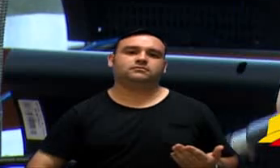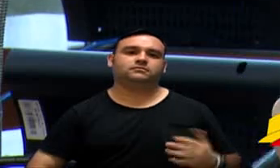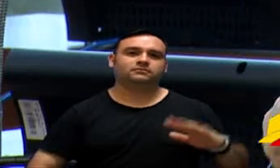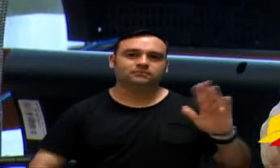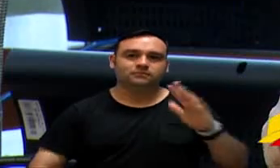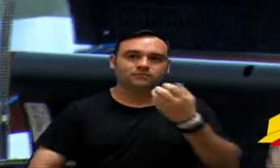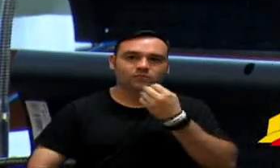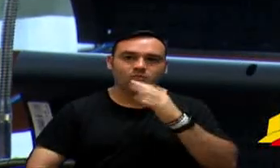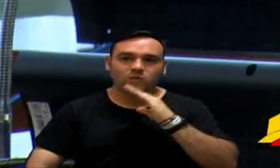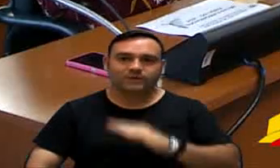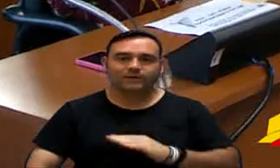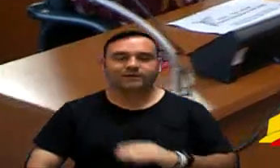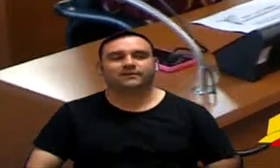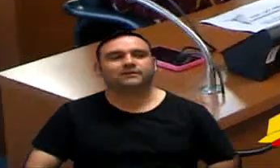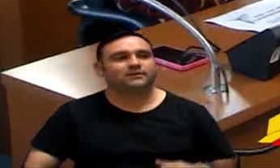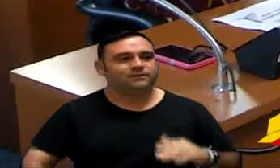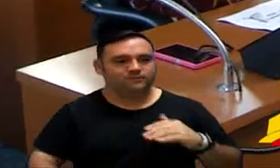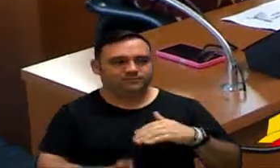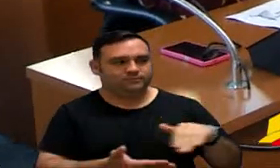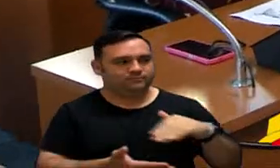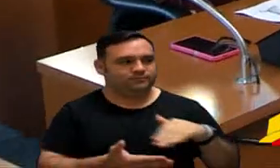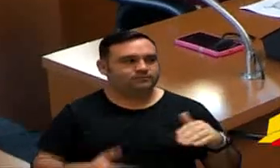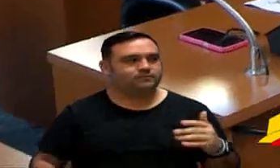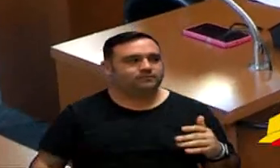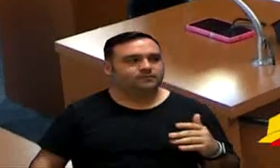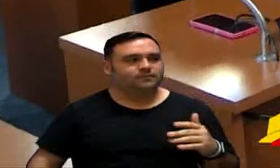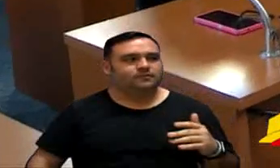Boa tarde, secretário.